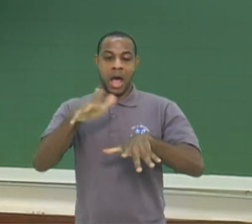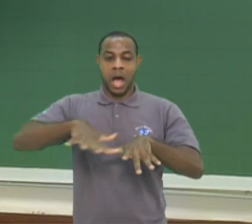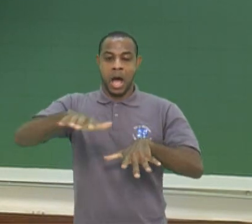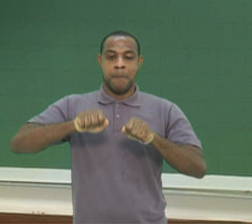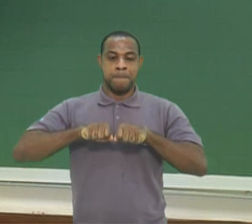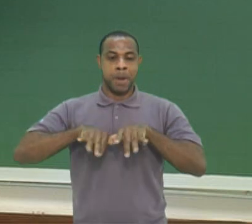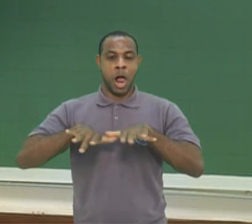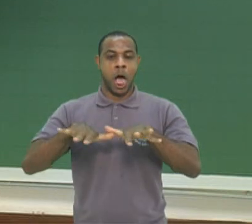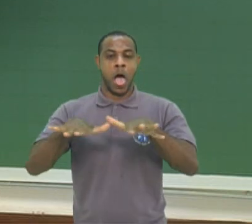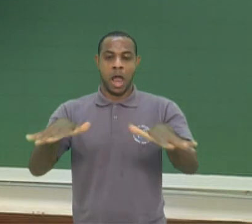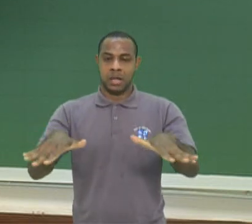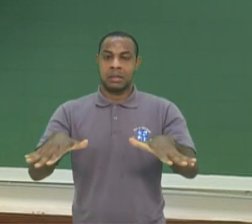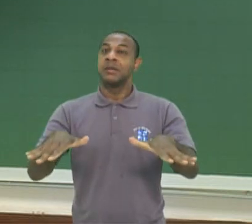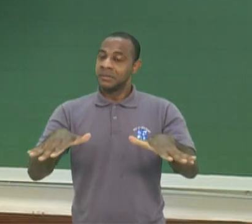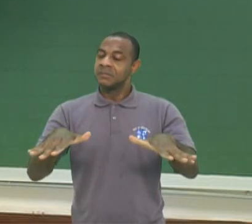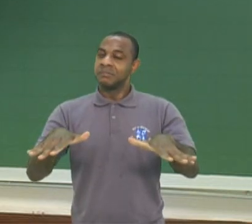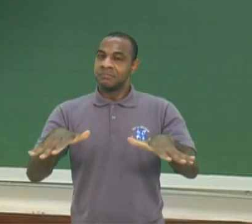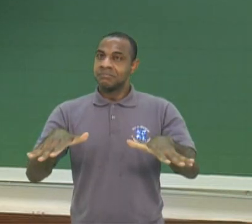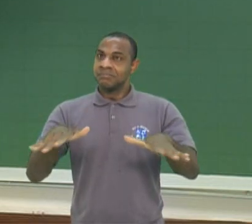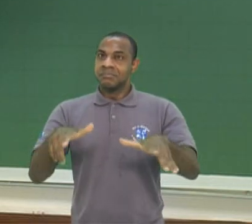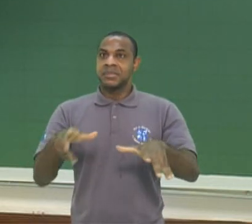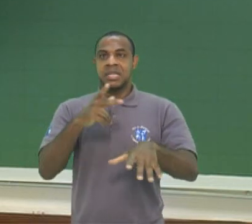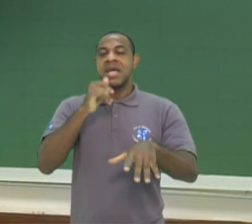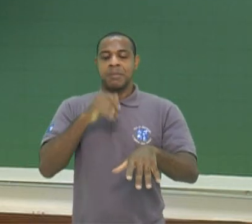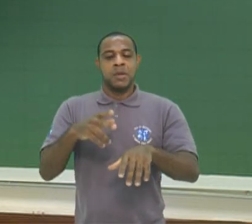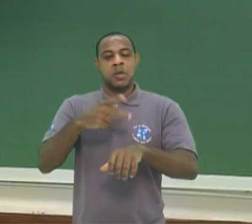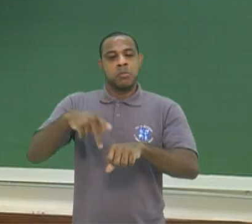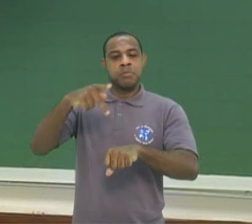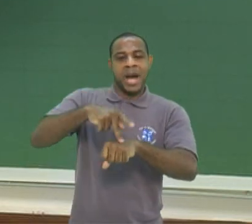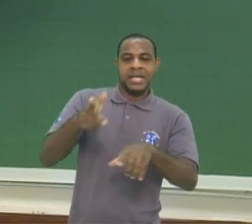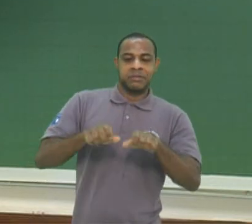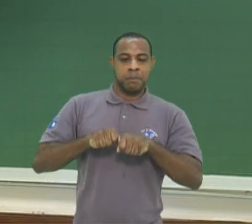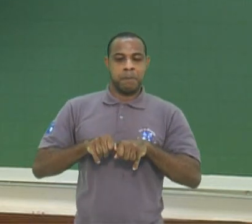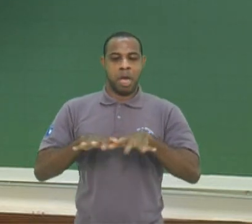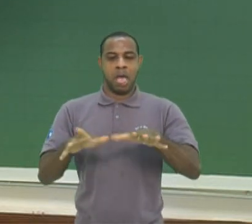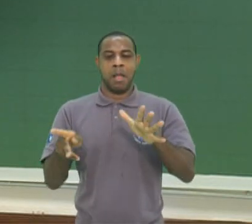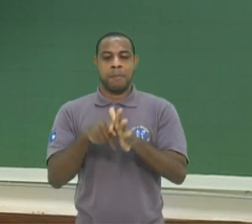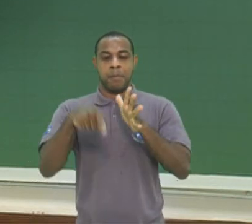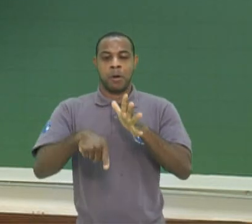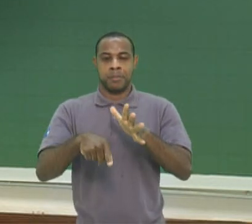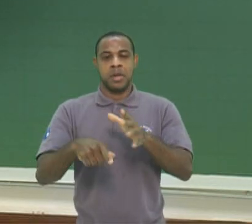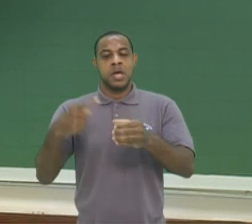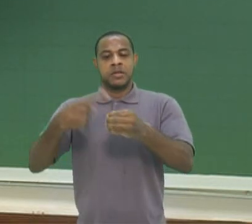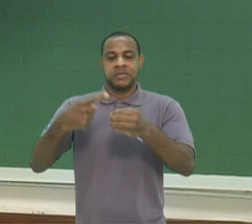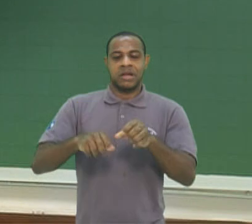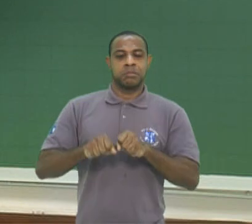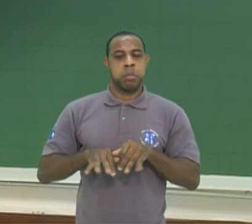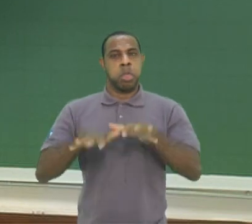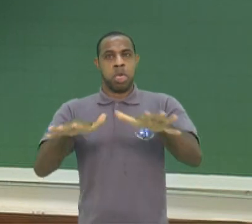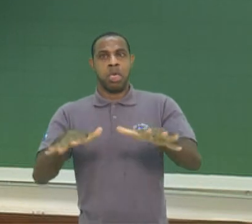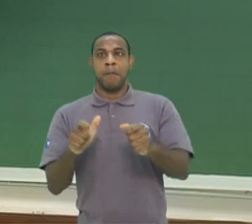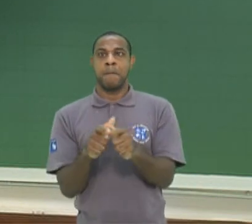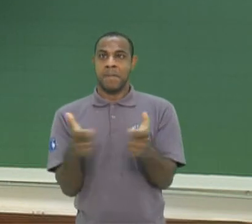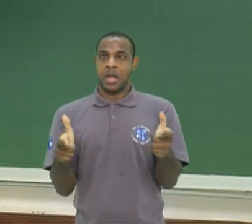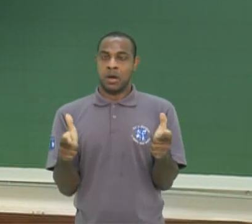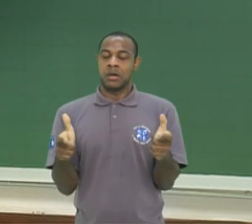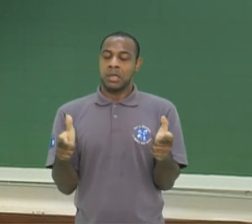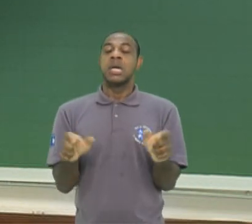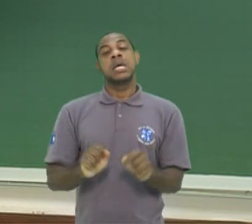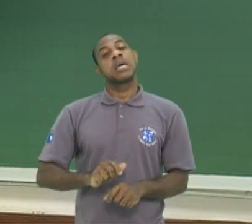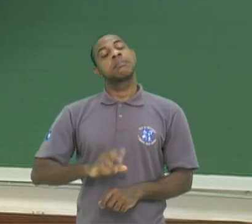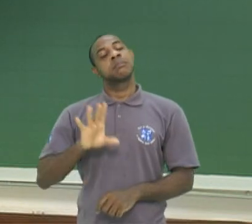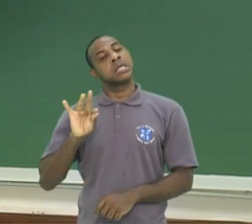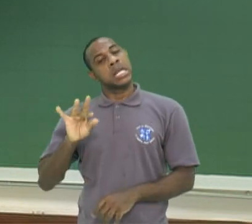maior. Então a abrangência daquele problema, ele vai se tornando um pouco maior. E claro, também